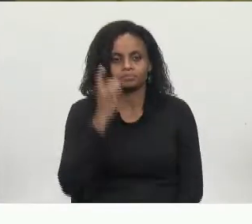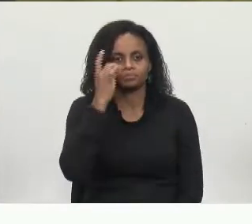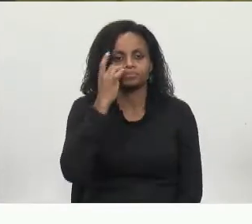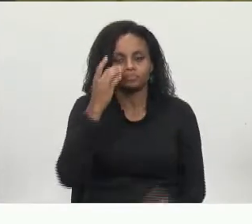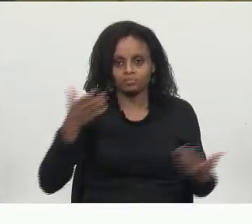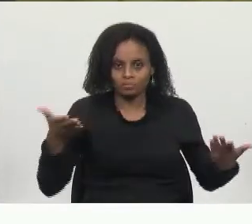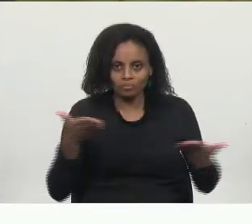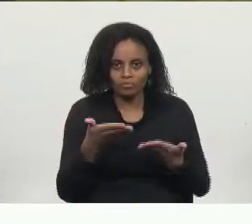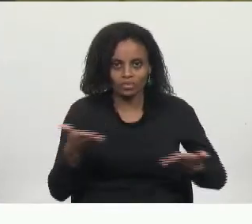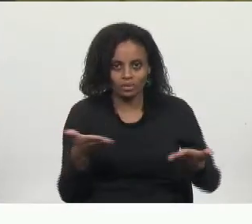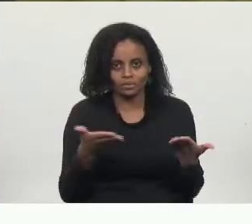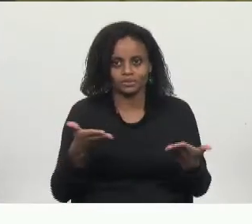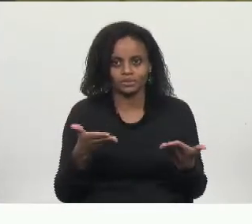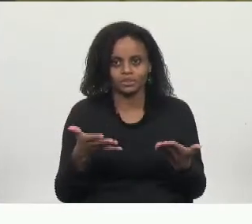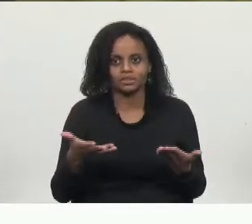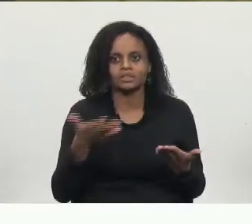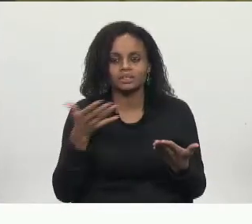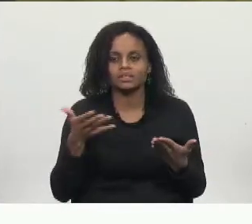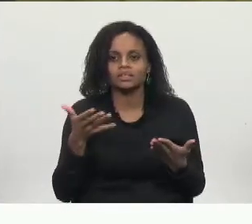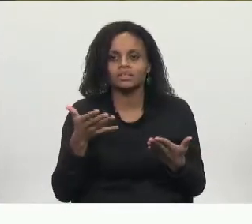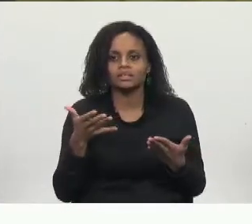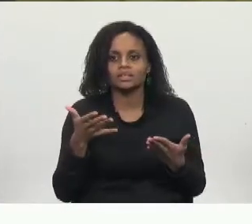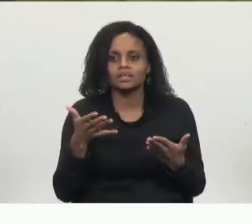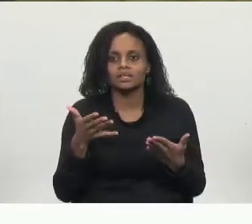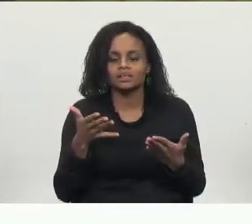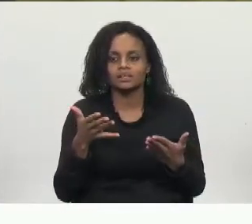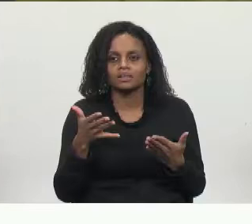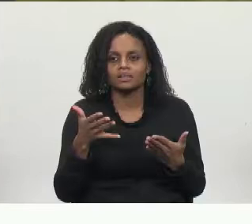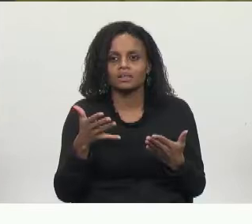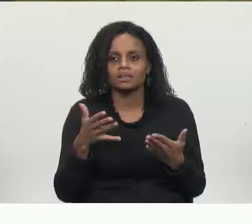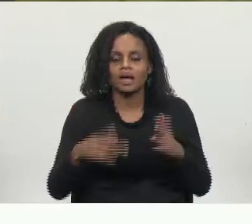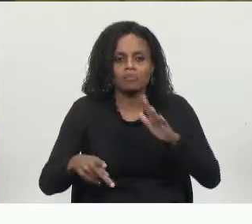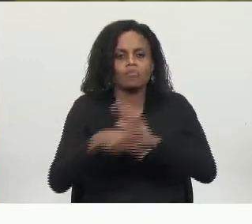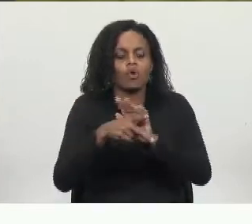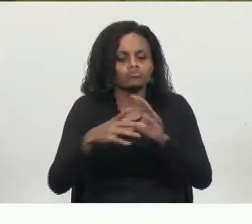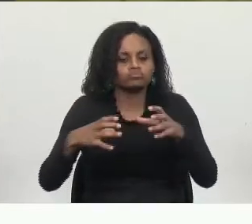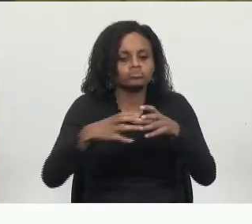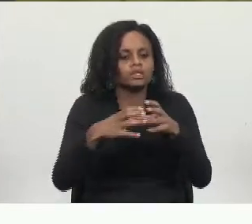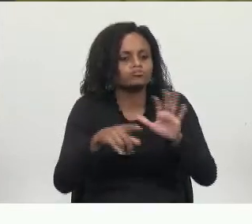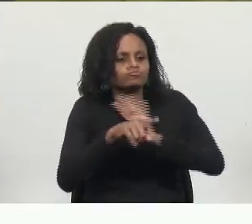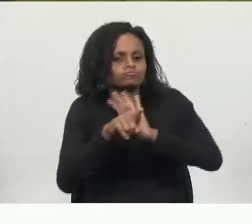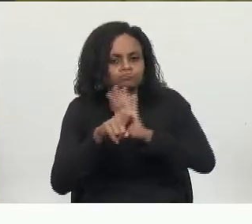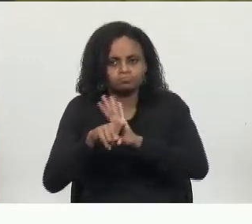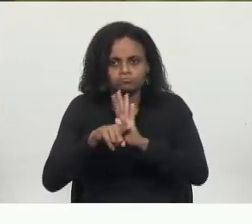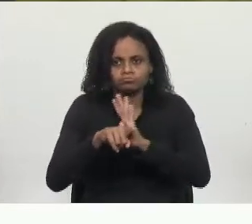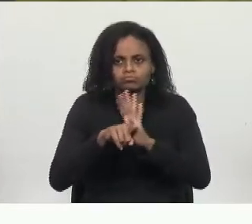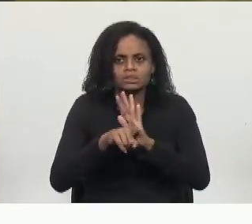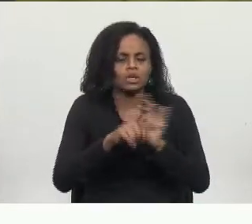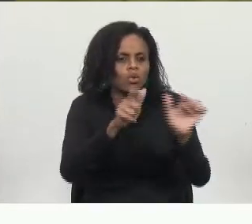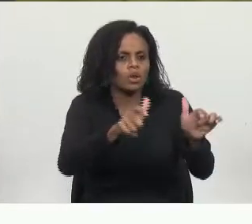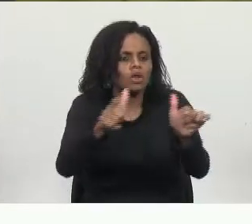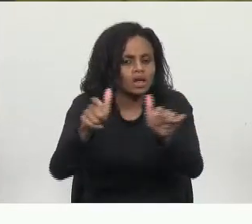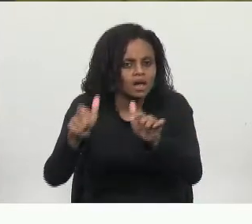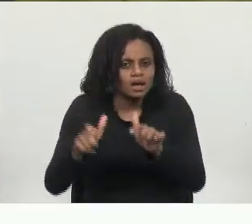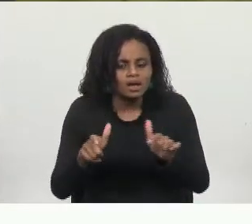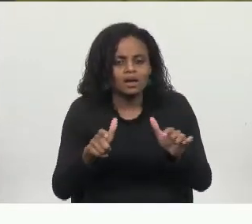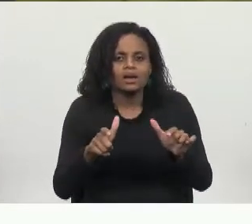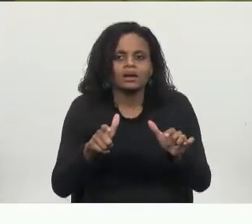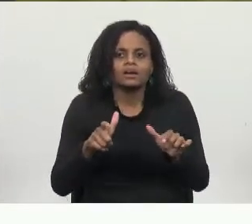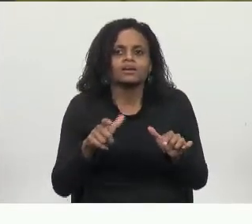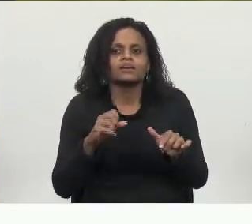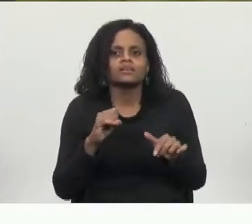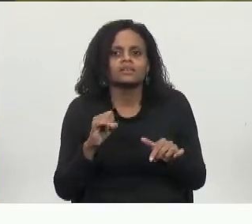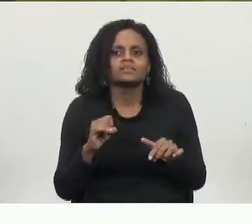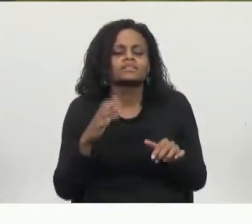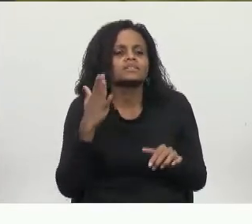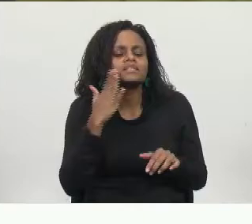hoje ele quer participar de alguma demanda investigativa no sentido de alguma localidade, se alguma localidade